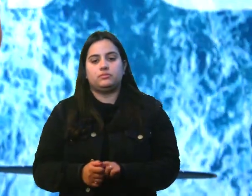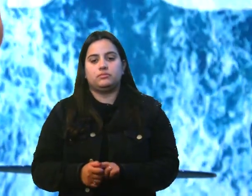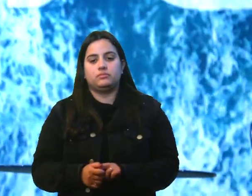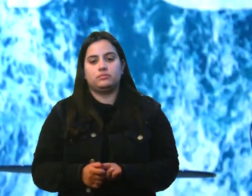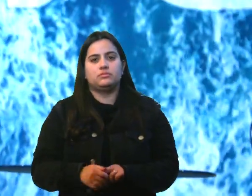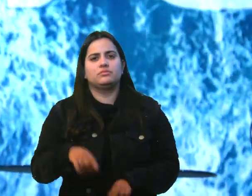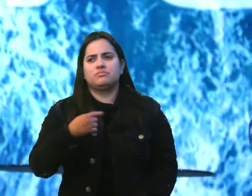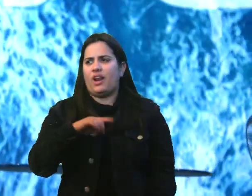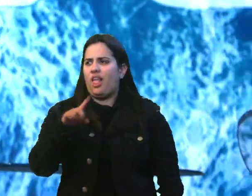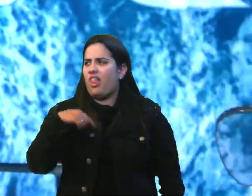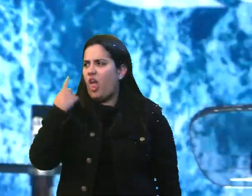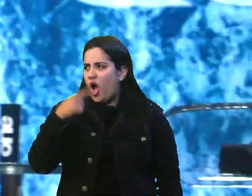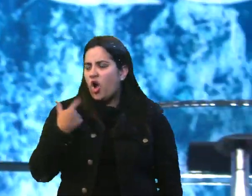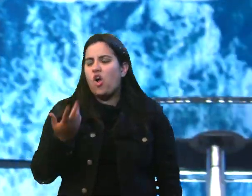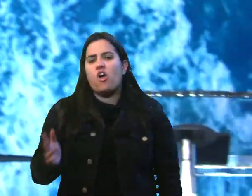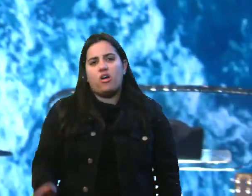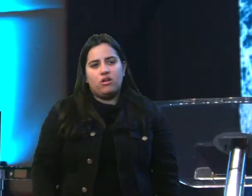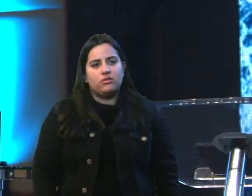Que loucura, né?